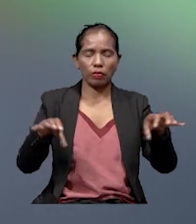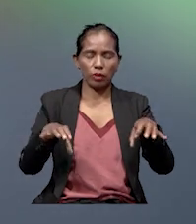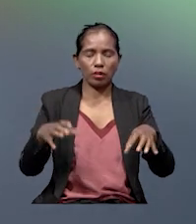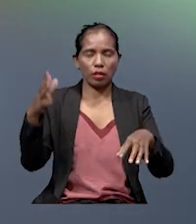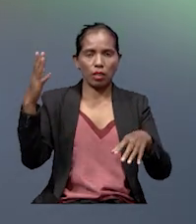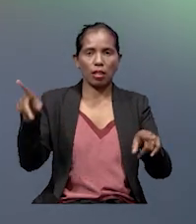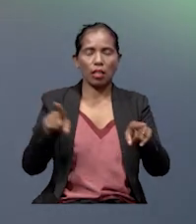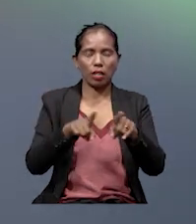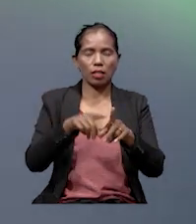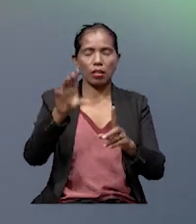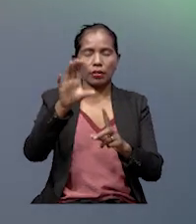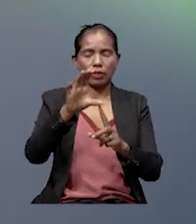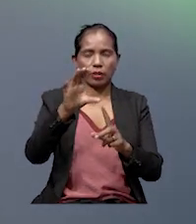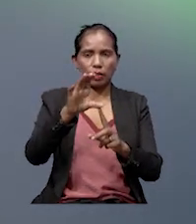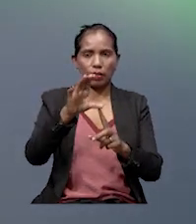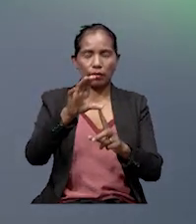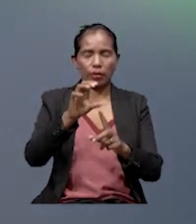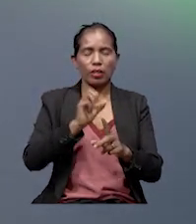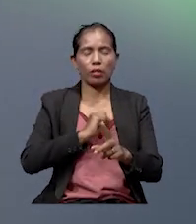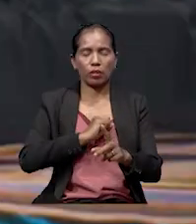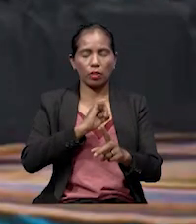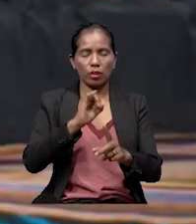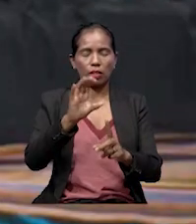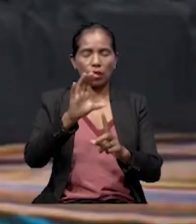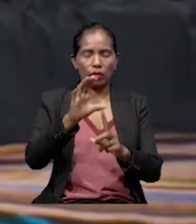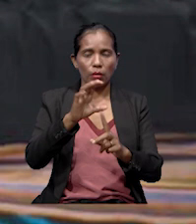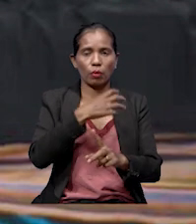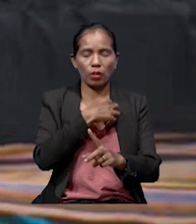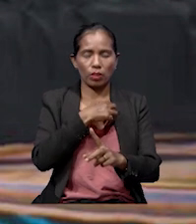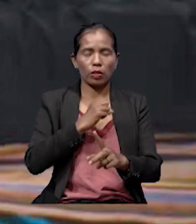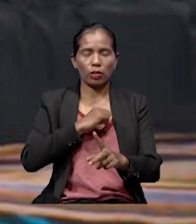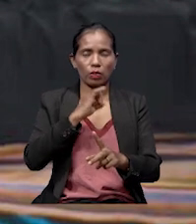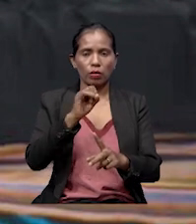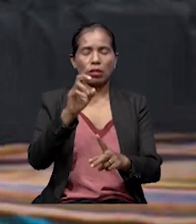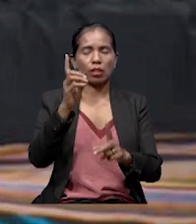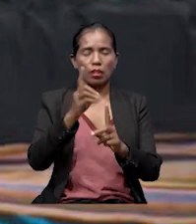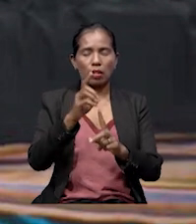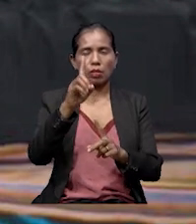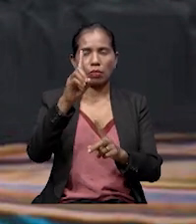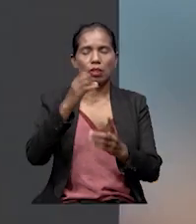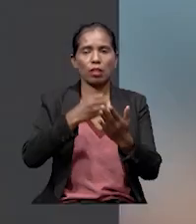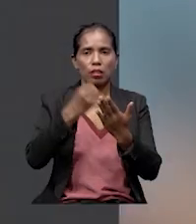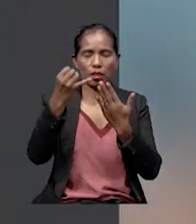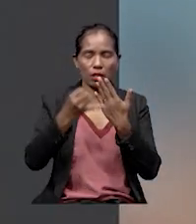serviço hanesa comandante Cova Lima e aquelas 1 de janeiro